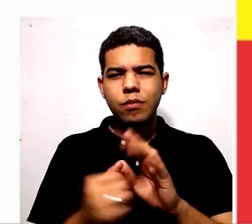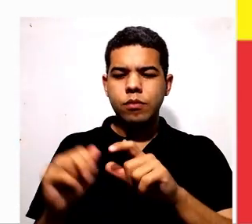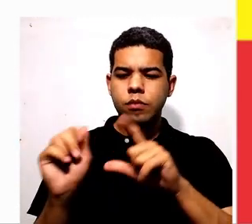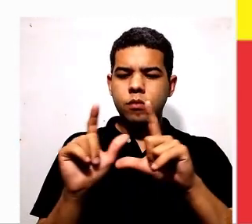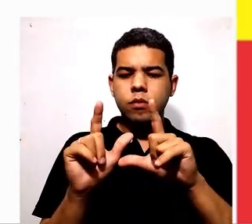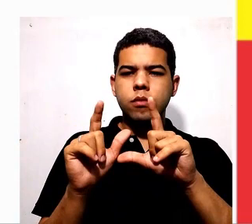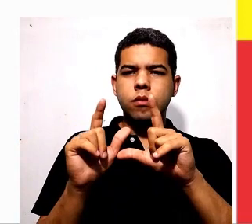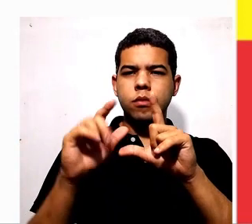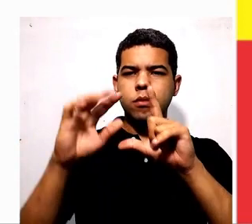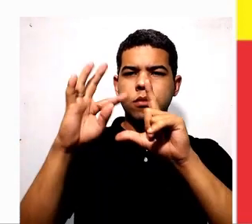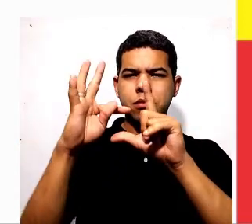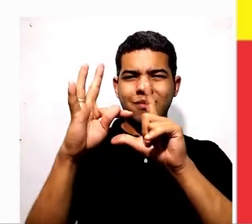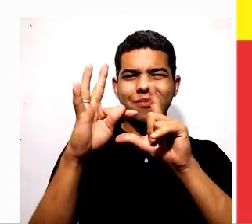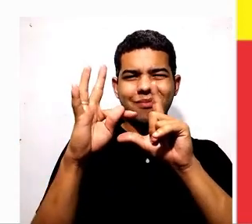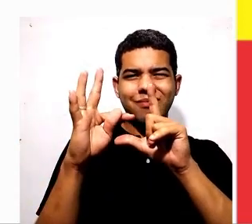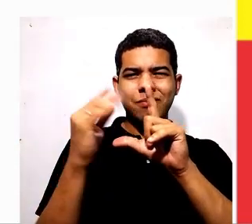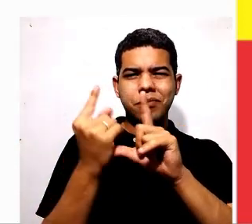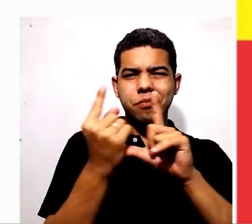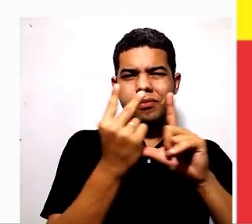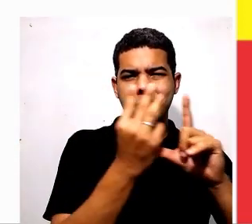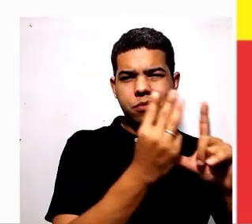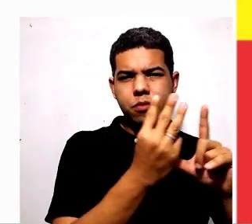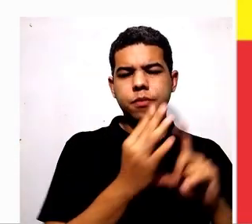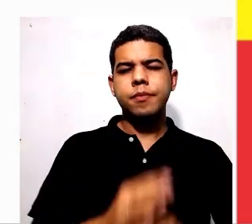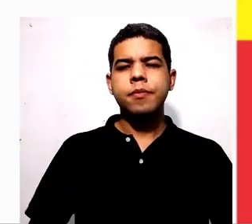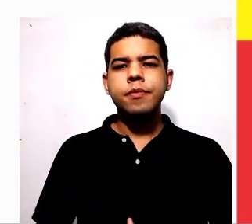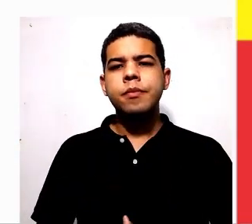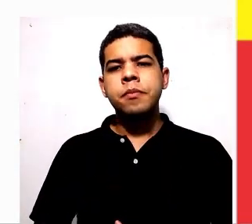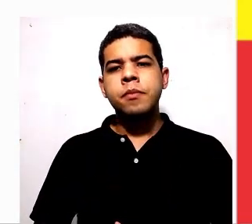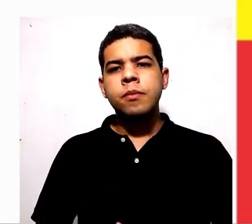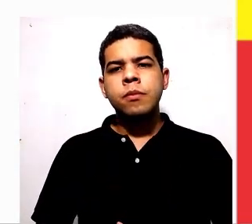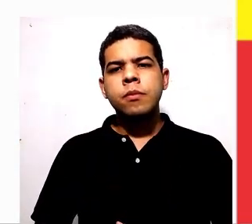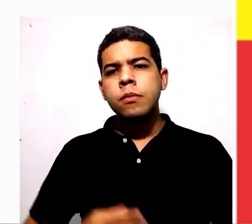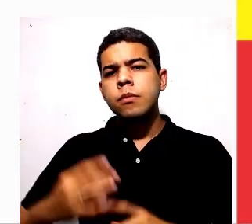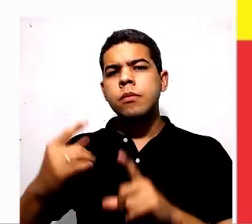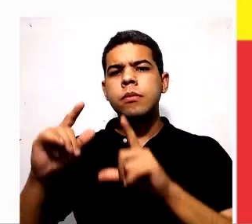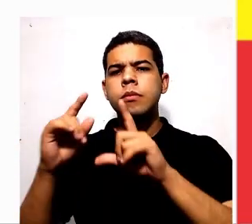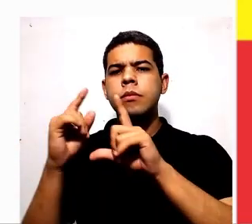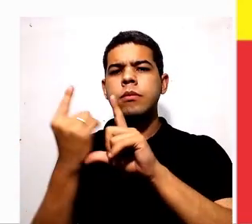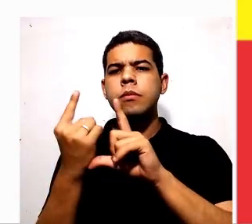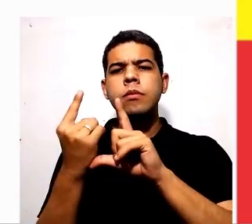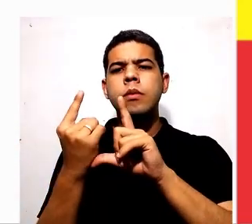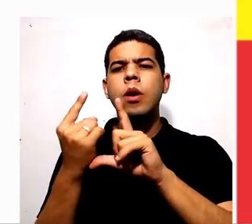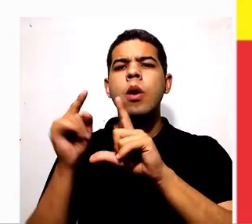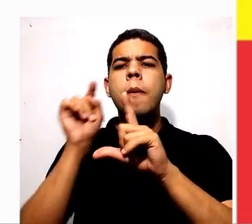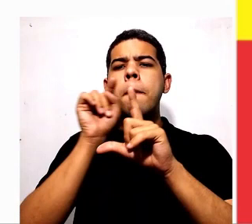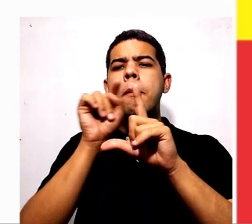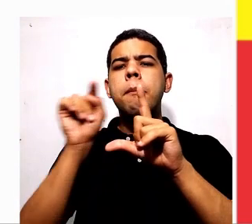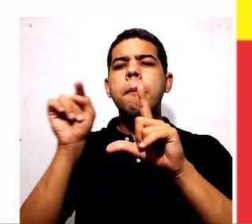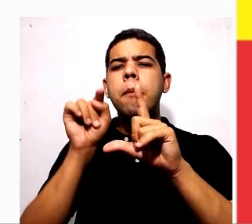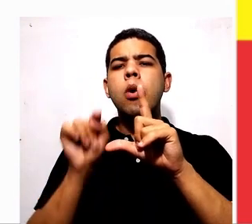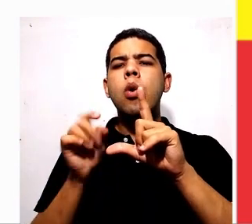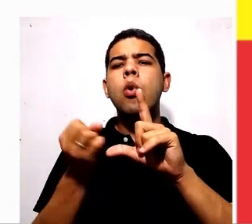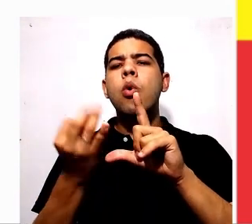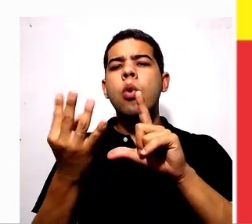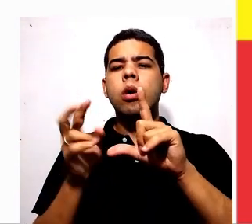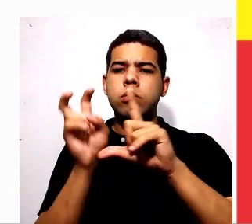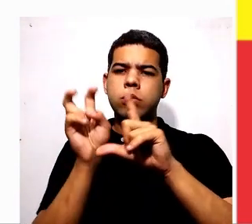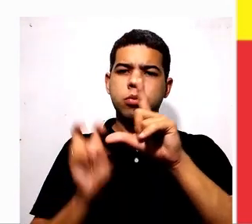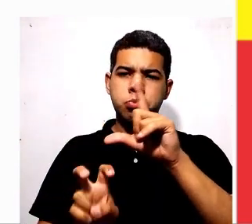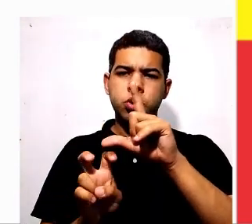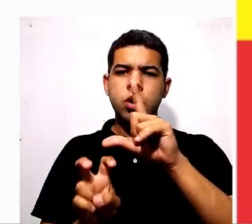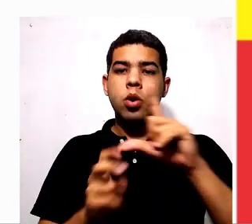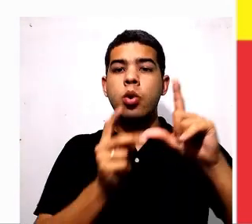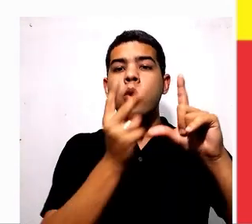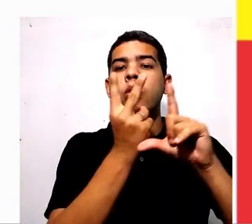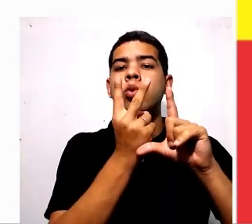essa figura, né? Nesse caso, essa representação. Figura 3. Então, ó, a figura 1, quantos pontinhos tem? 5. A